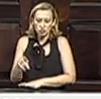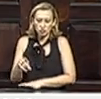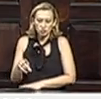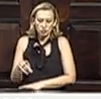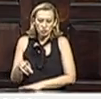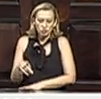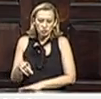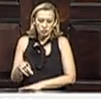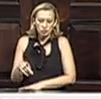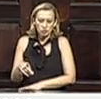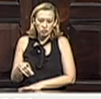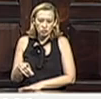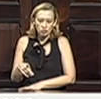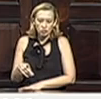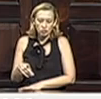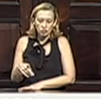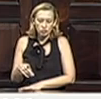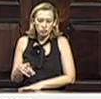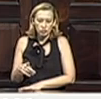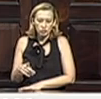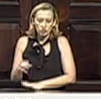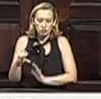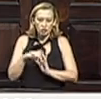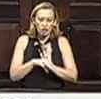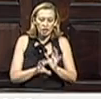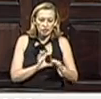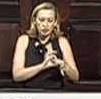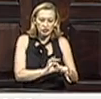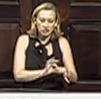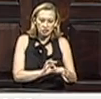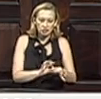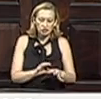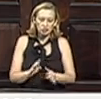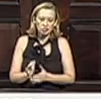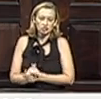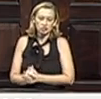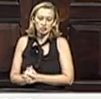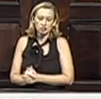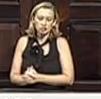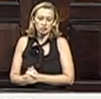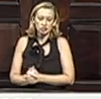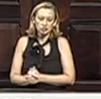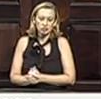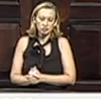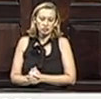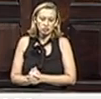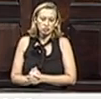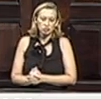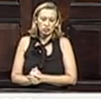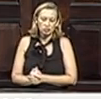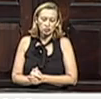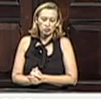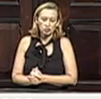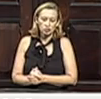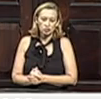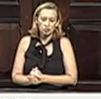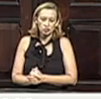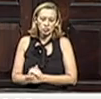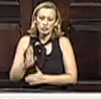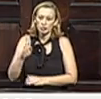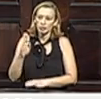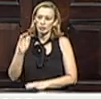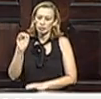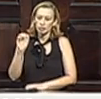ficou convencionada a aprovação dessa emenda. O barista é aquele que faz o serviço assemelhado ao de barman